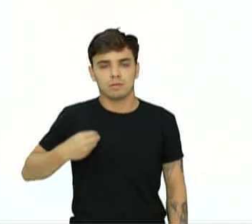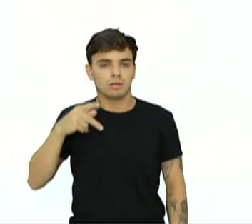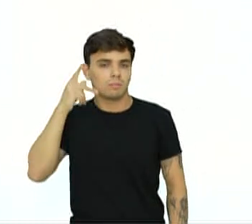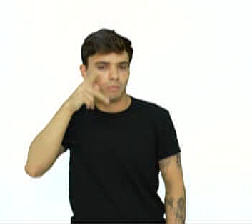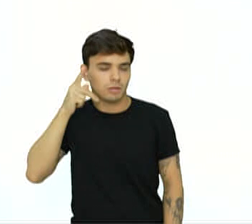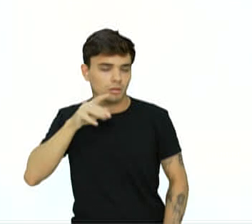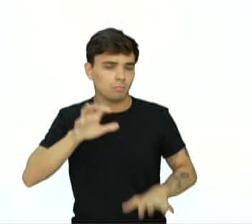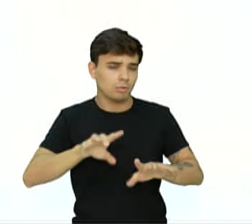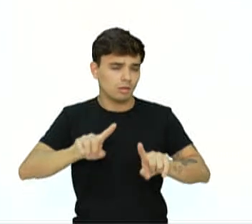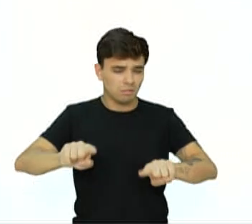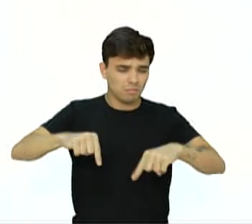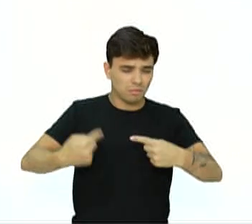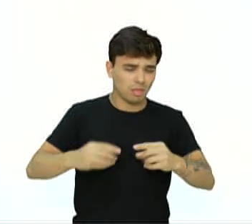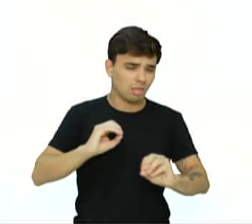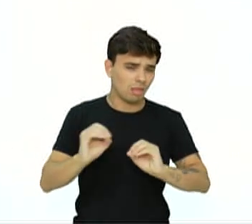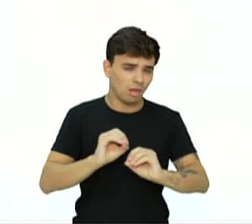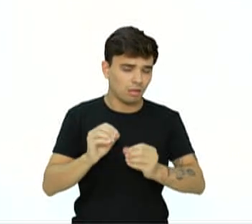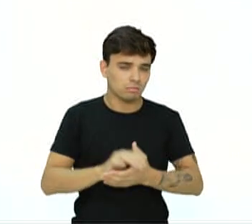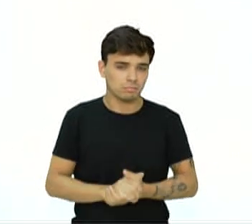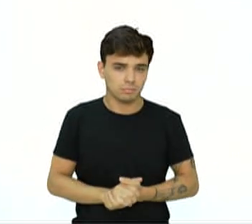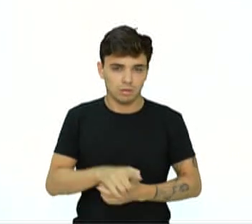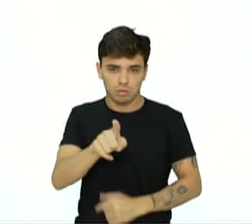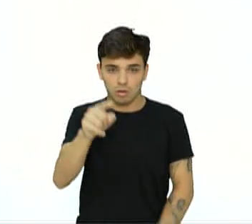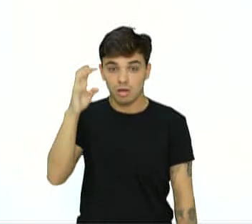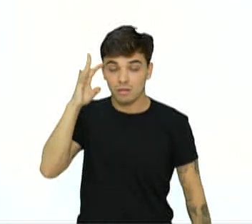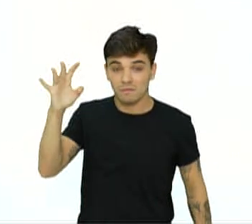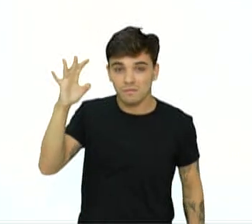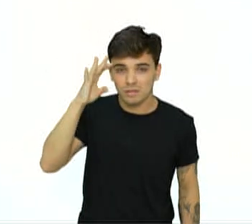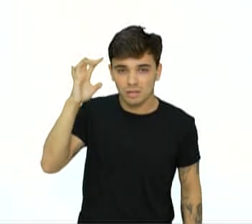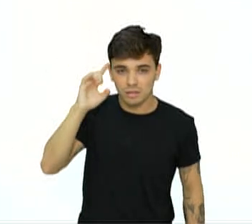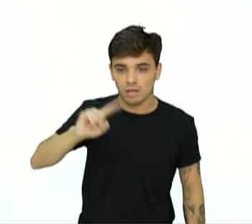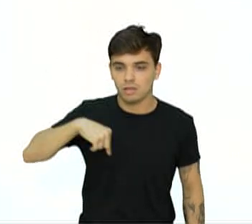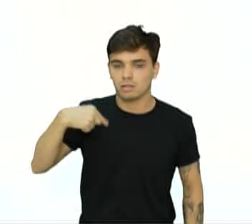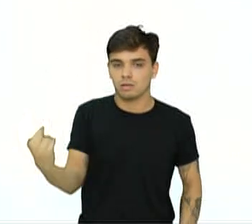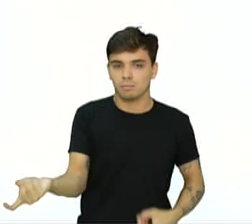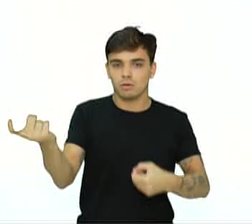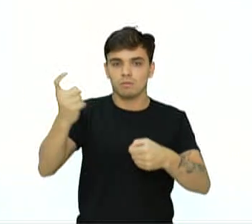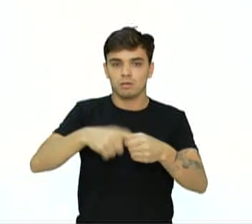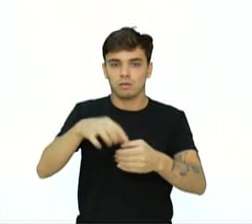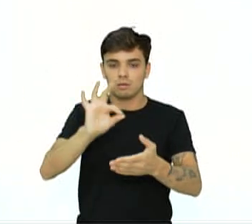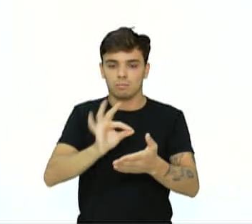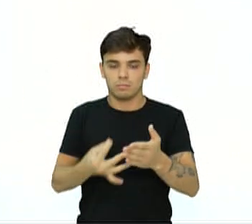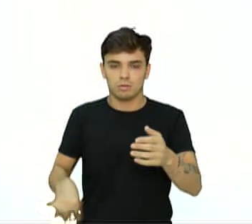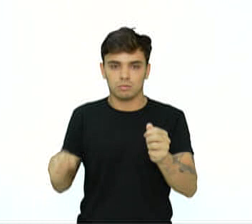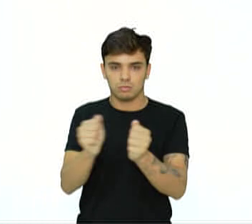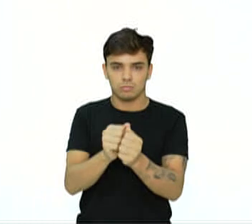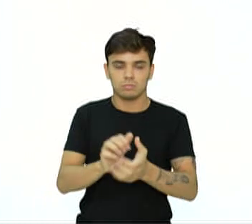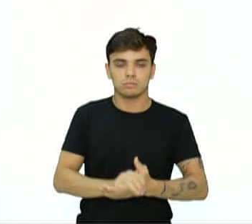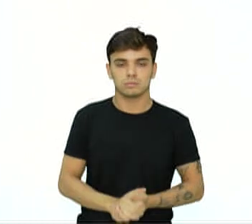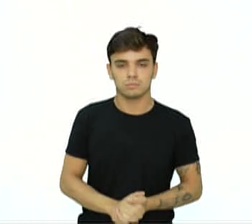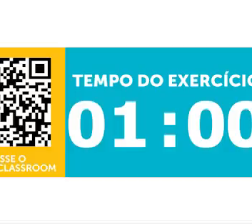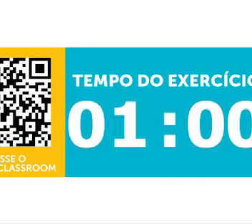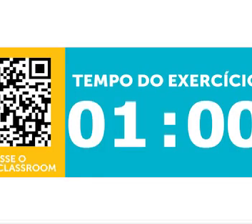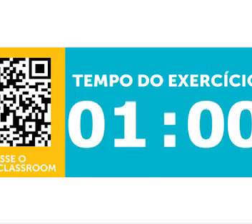isso não nos afeta diretamente. Reflitam aí e daqui a pouquinho a gente volta com a correção.